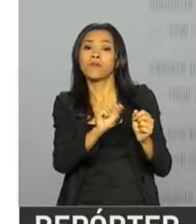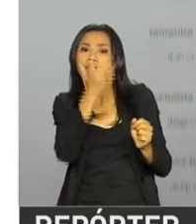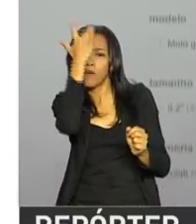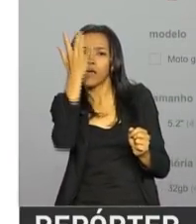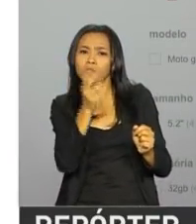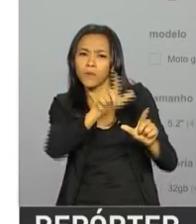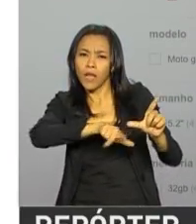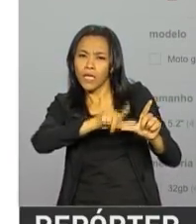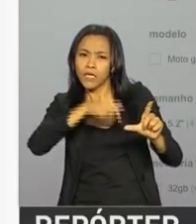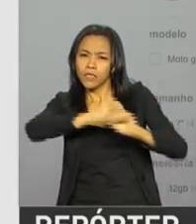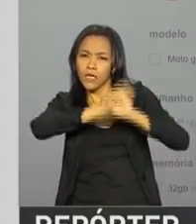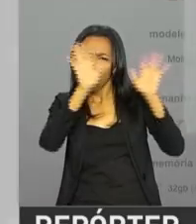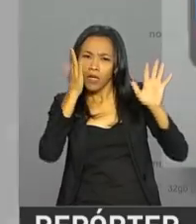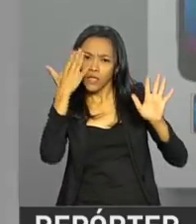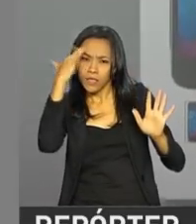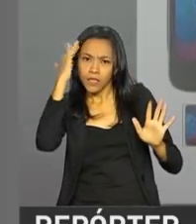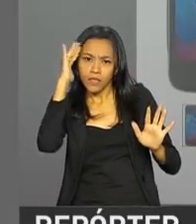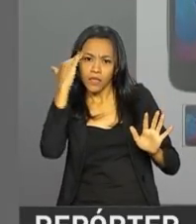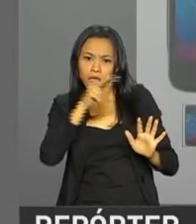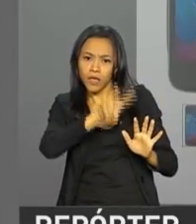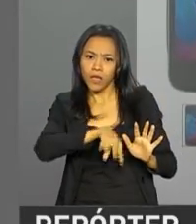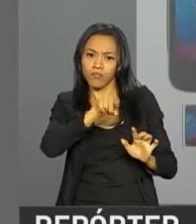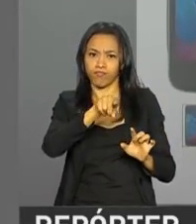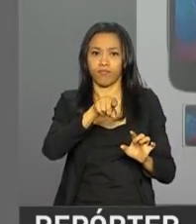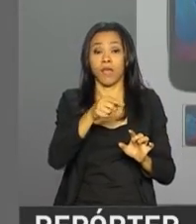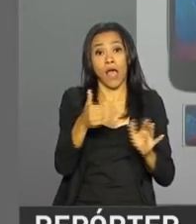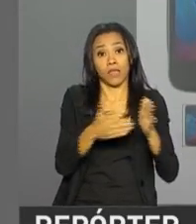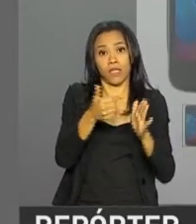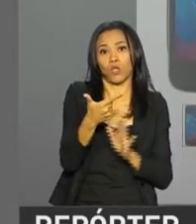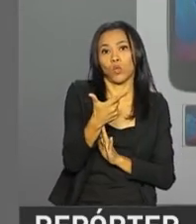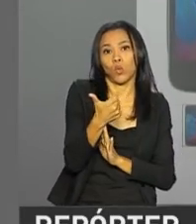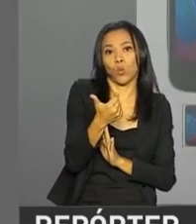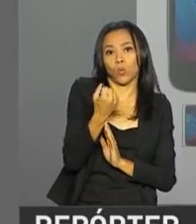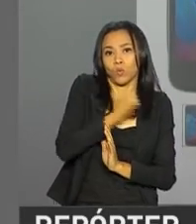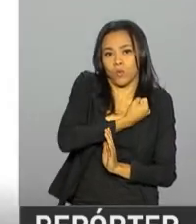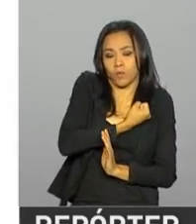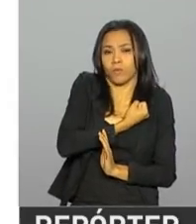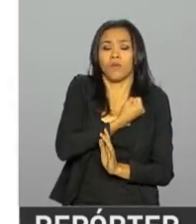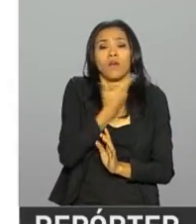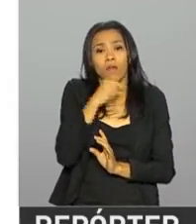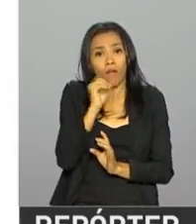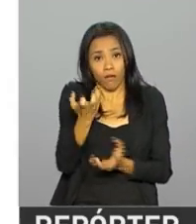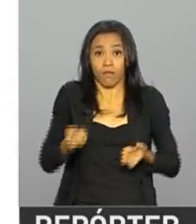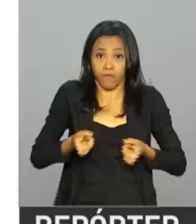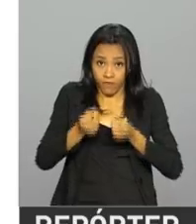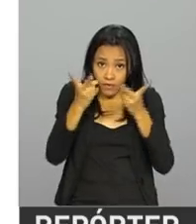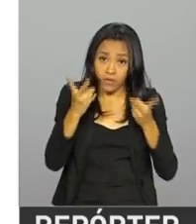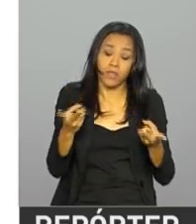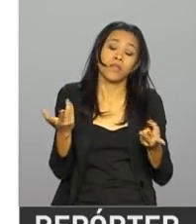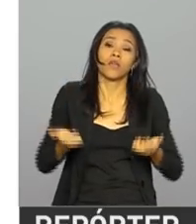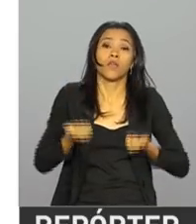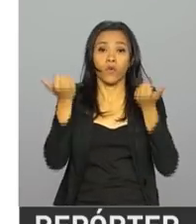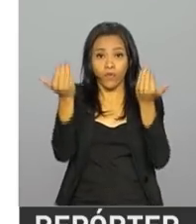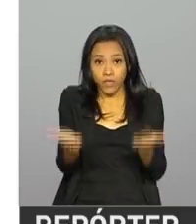facilmente legíveis com o tamanho da fonte igual ou maior que 12 a partir de agora quem quiser vender mercadorias e oferecer